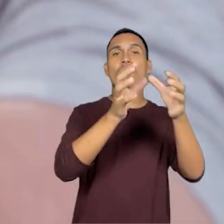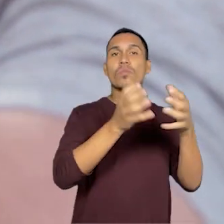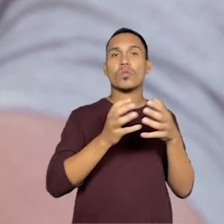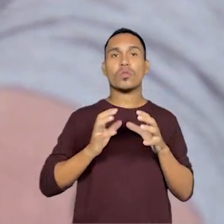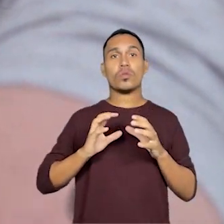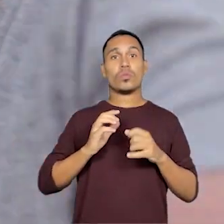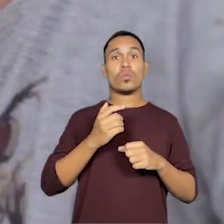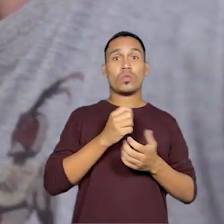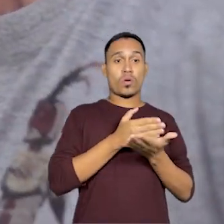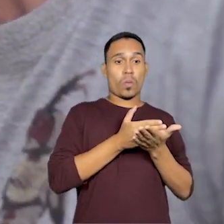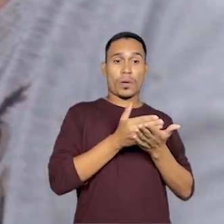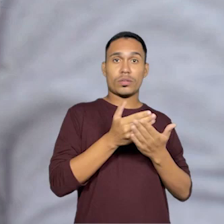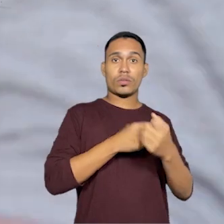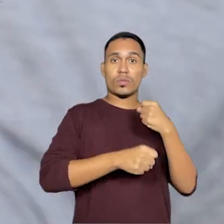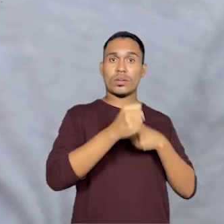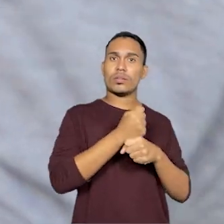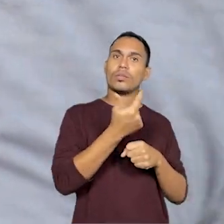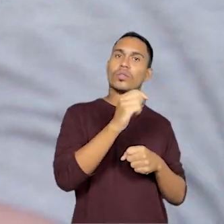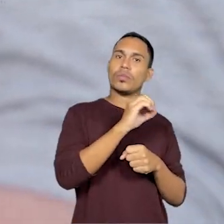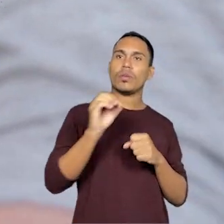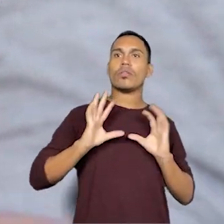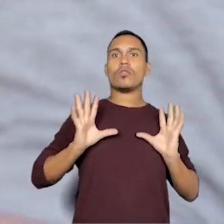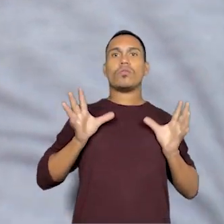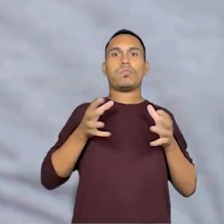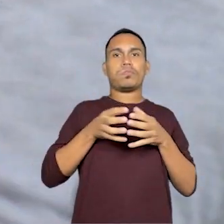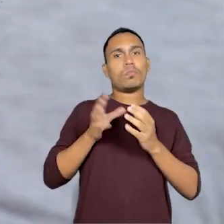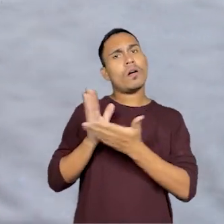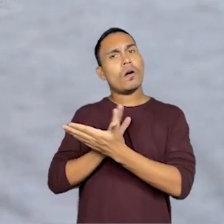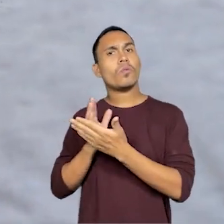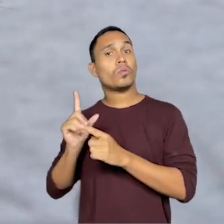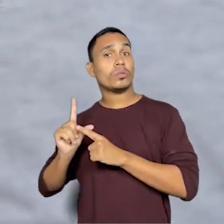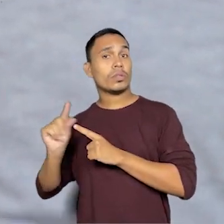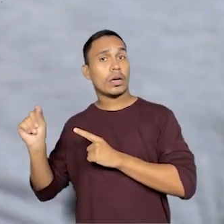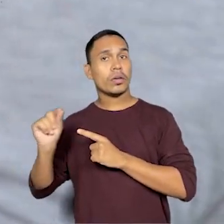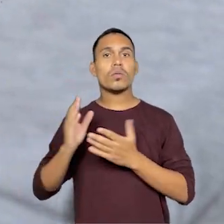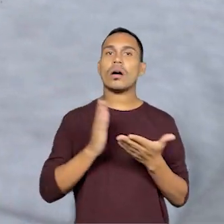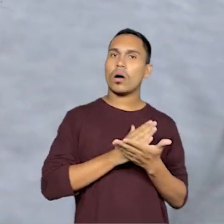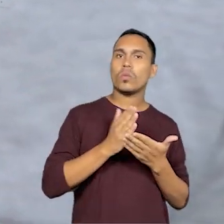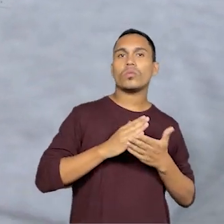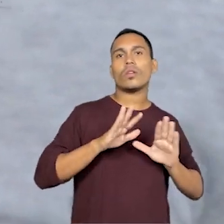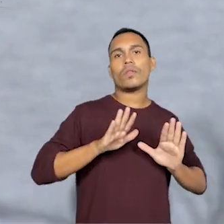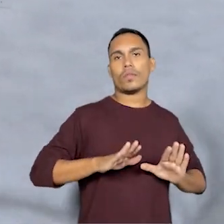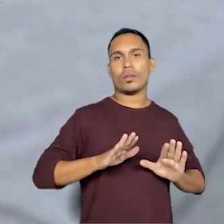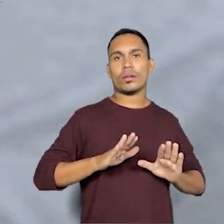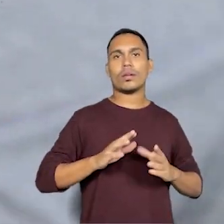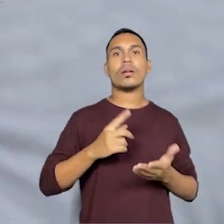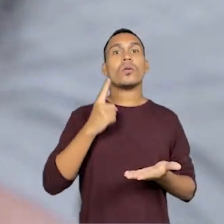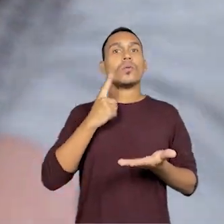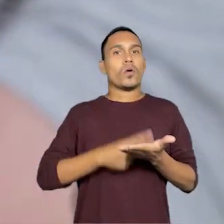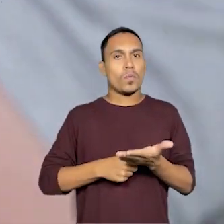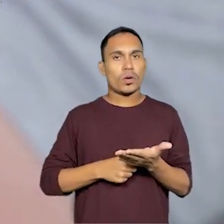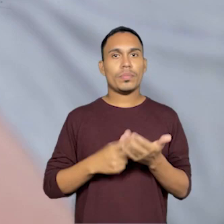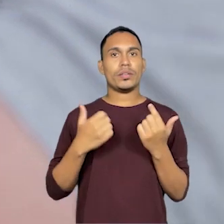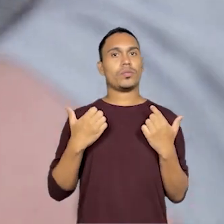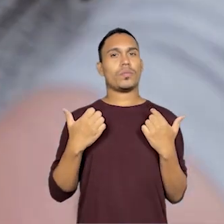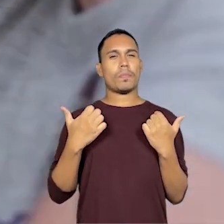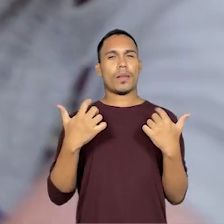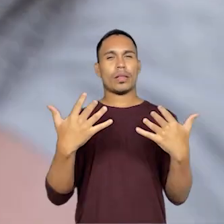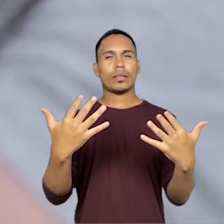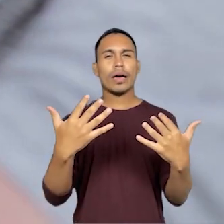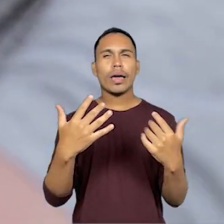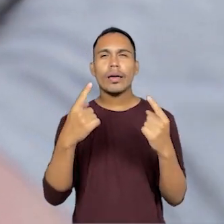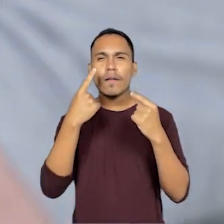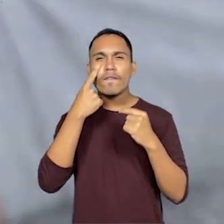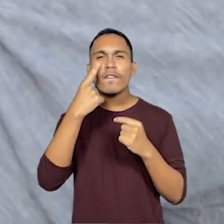2000. Alguns ficaram pelo caminho, os outros chegaram até aqui. Assumem esse compromisso também de formar plateia. Por isso que a gente entra na escola, o